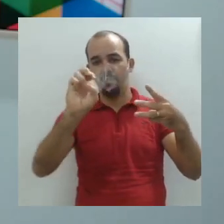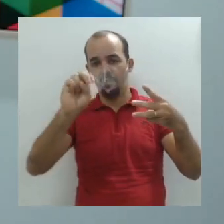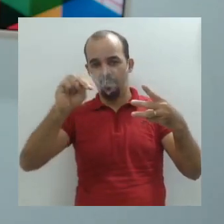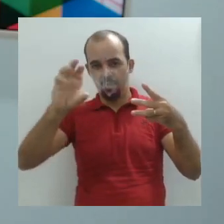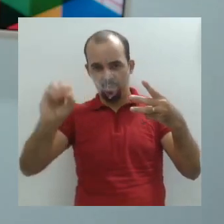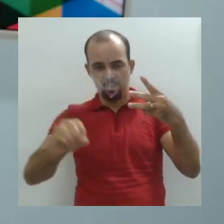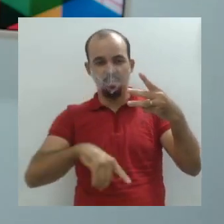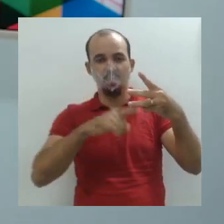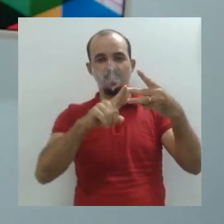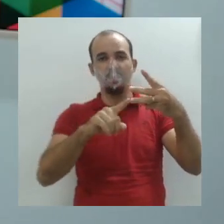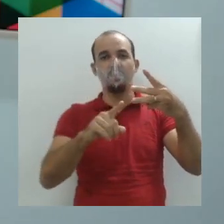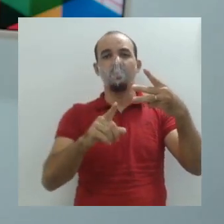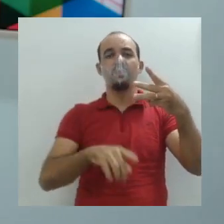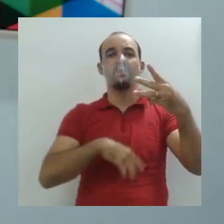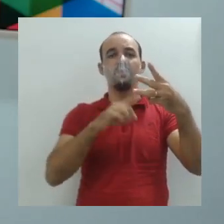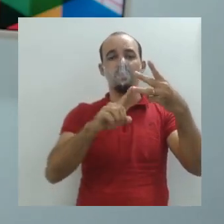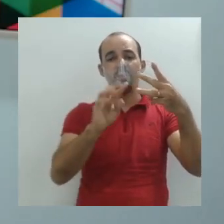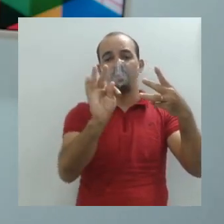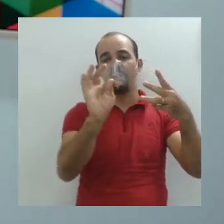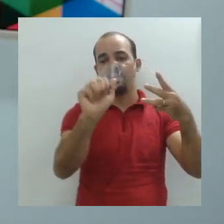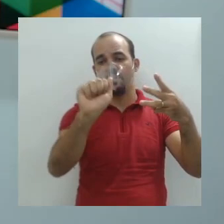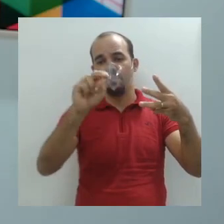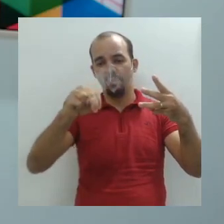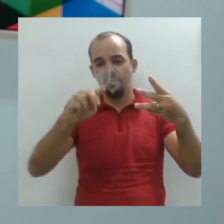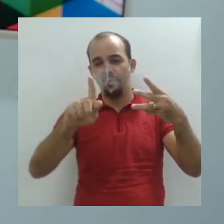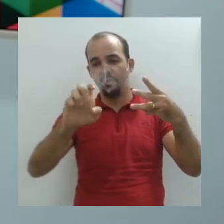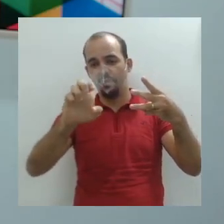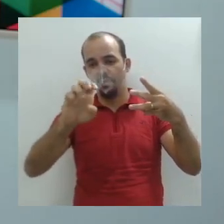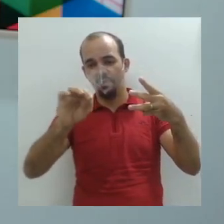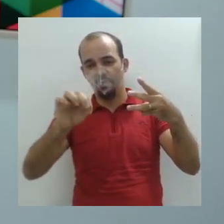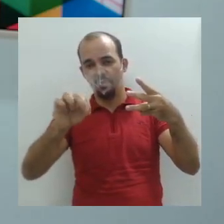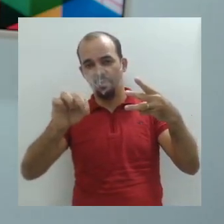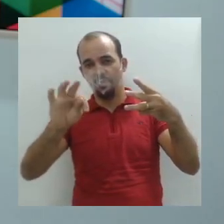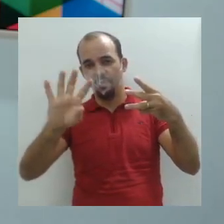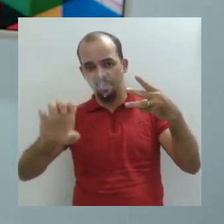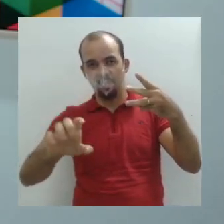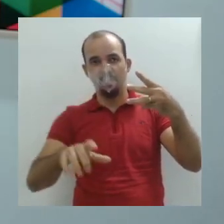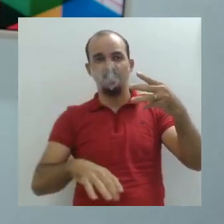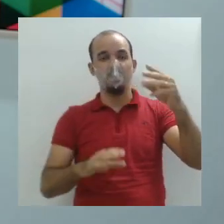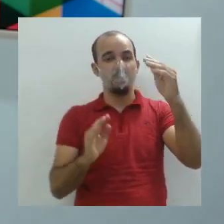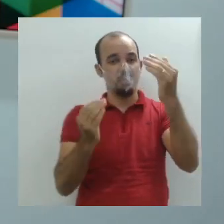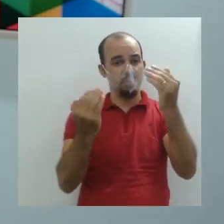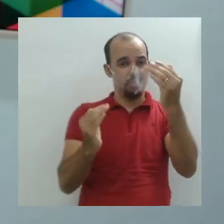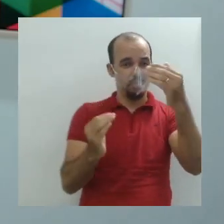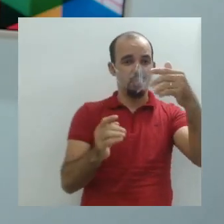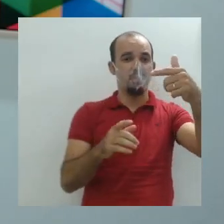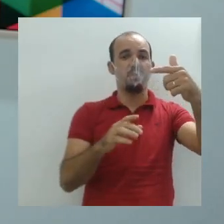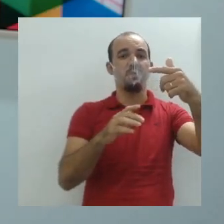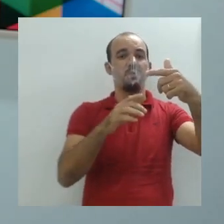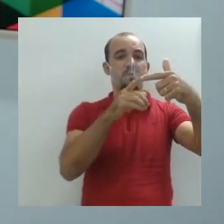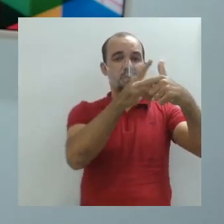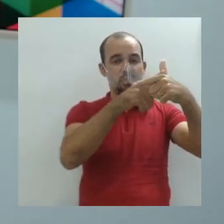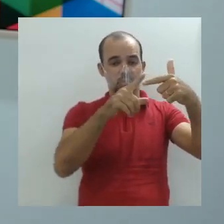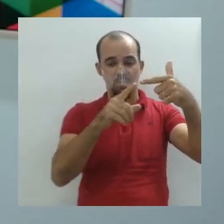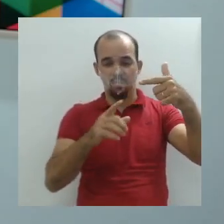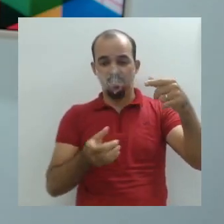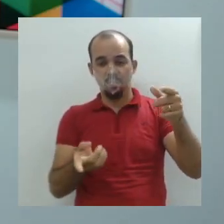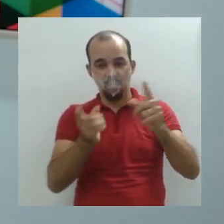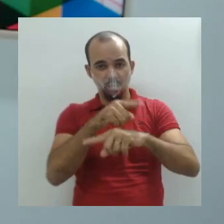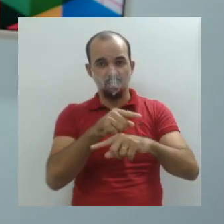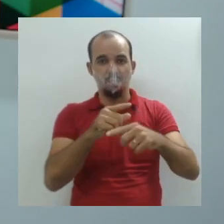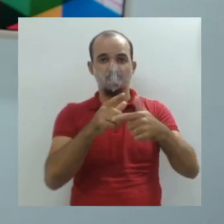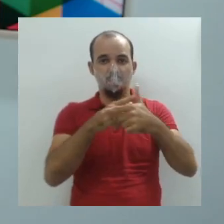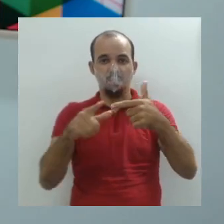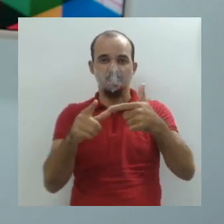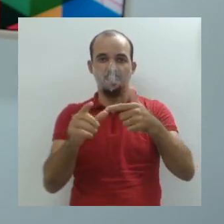adjacente e dividir pela hipotenusa. E a tangente, você vai dividir o cateto oposto pelo cateto adjacente, beleza?